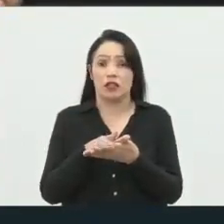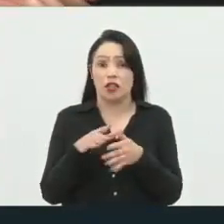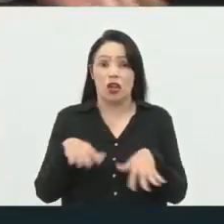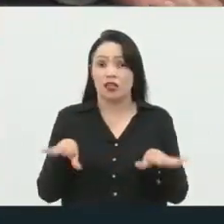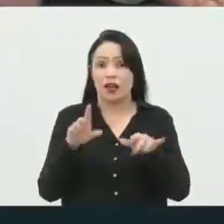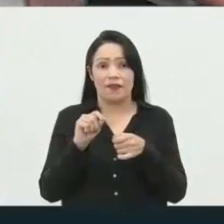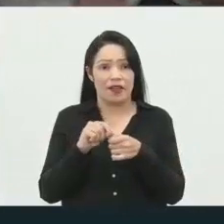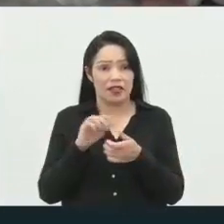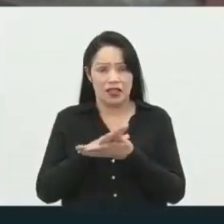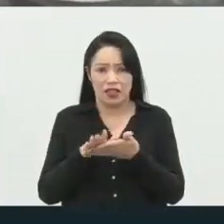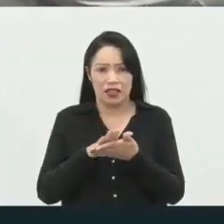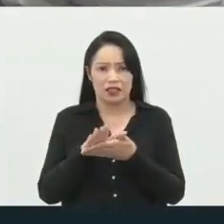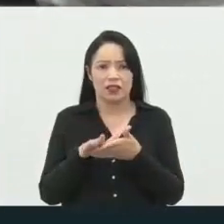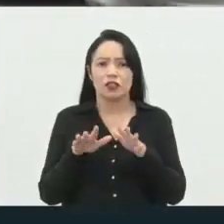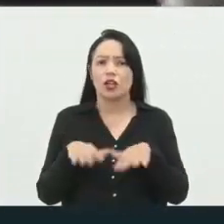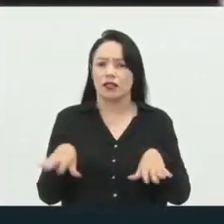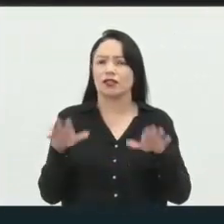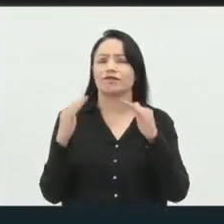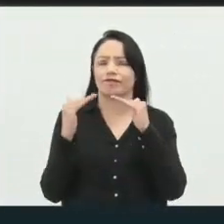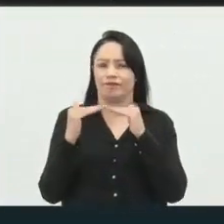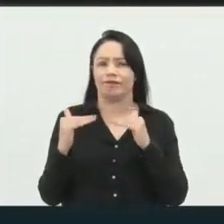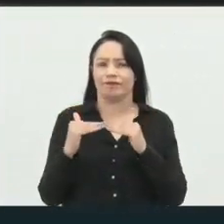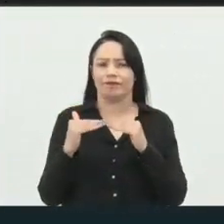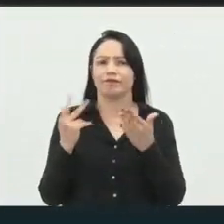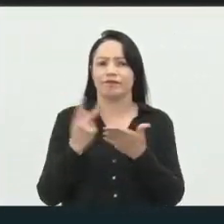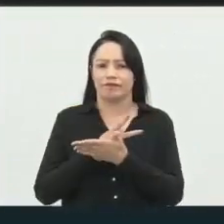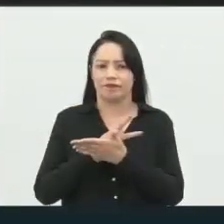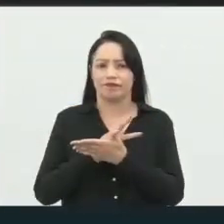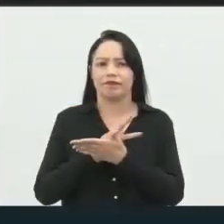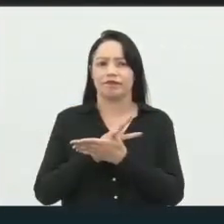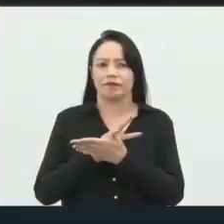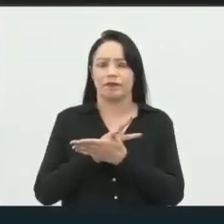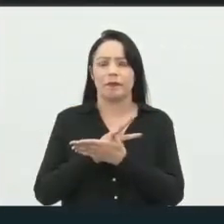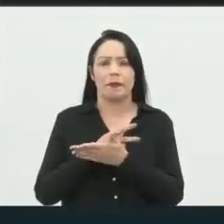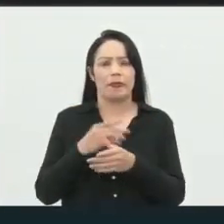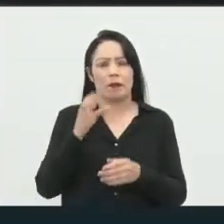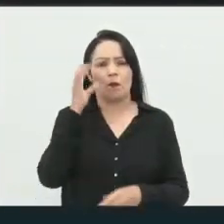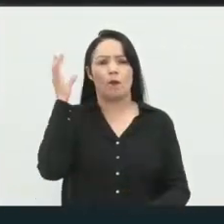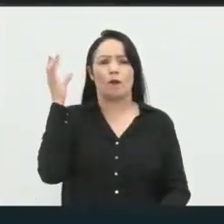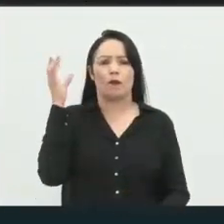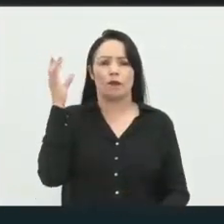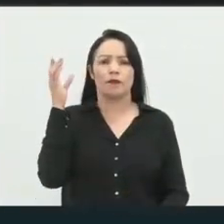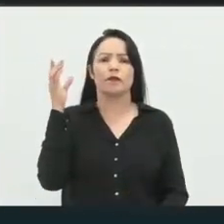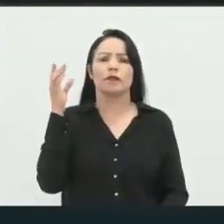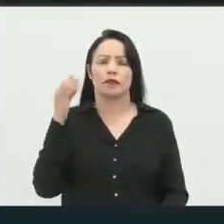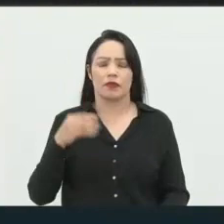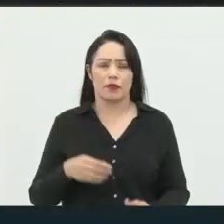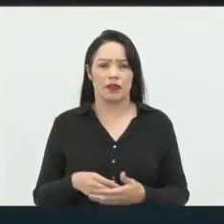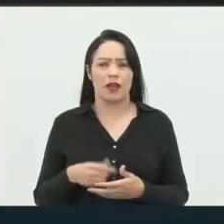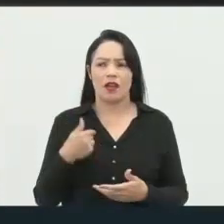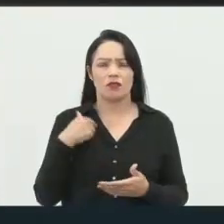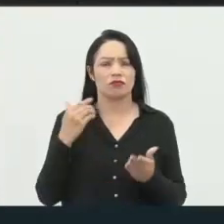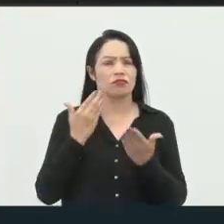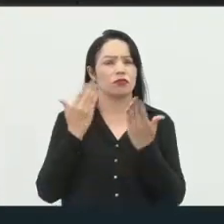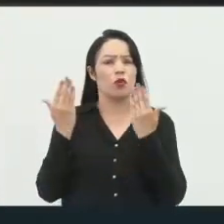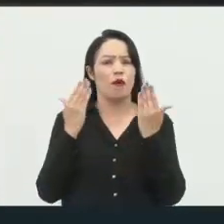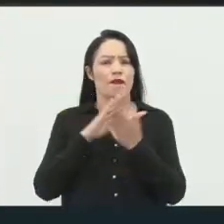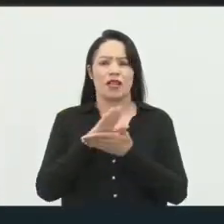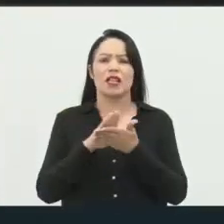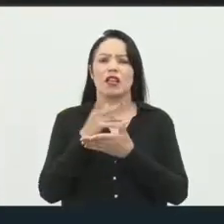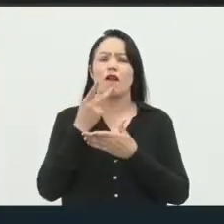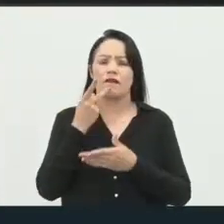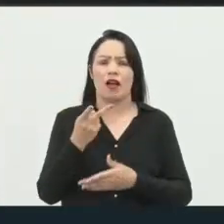a gente também é conivente com eu a gente é omisso e neste caso não tenho a menor dúvida de falar e afirmar